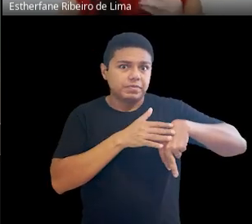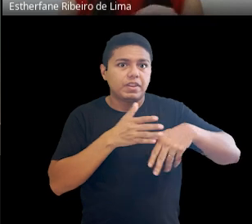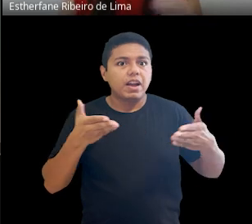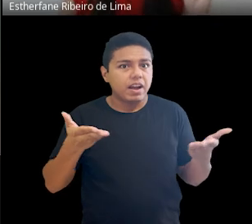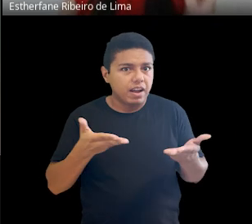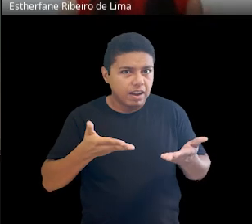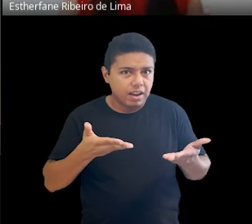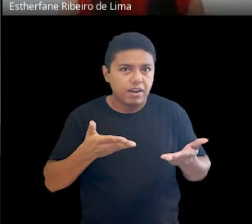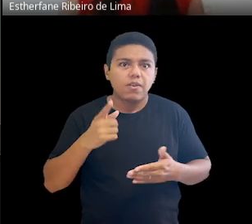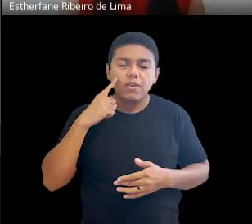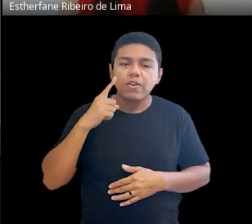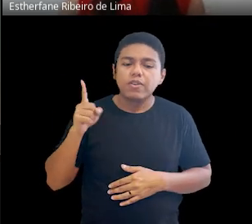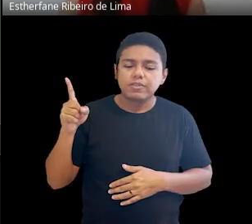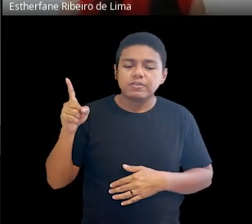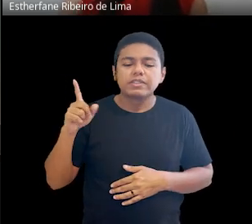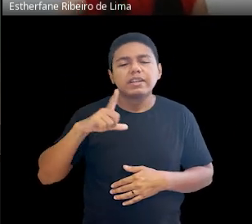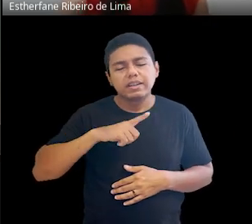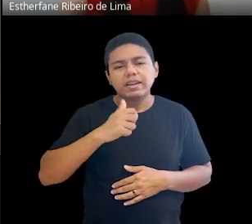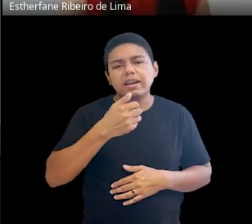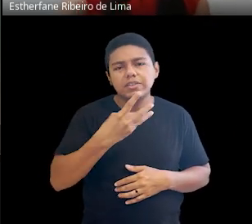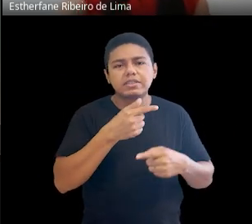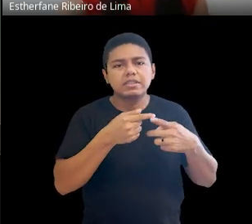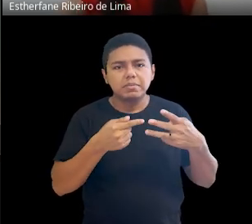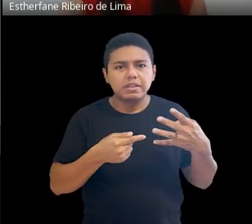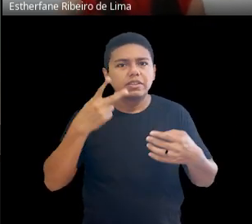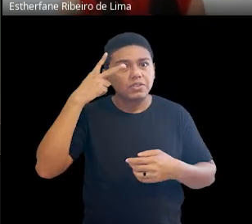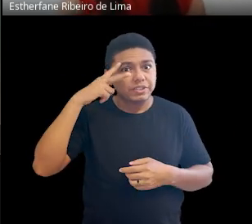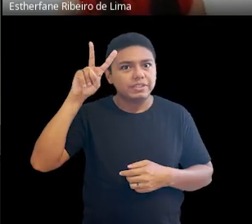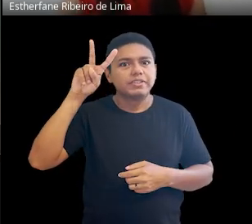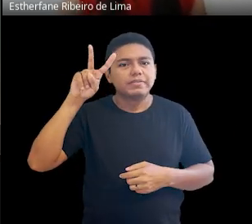dia 15/5 com 14 semanas e 2 dias.